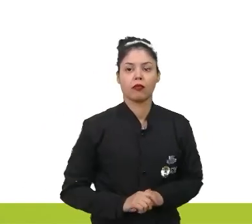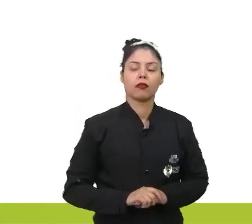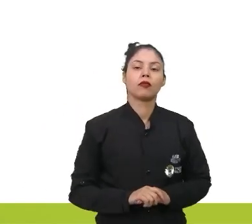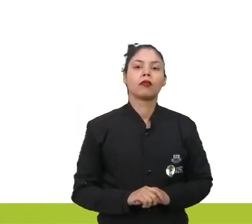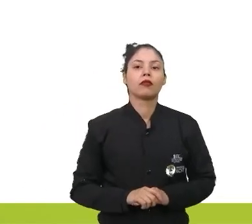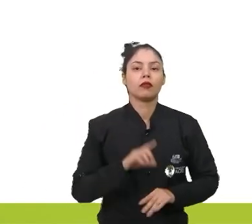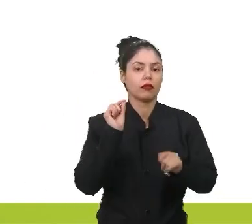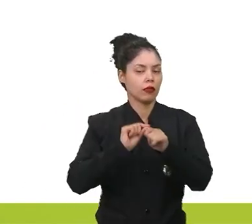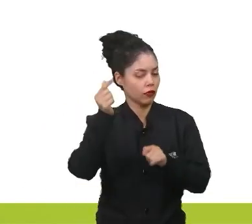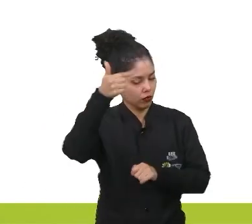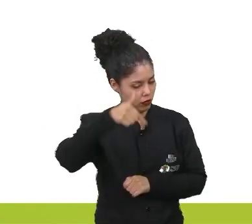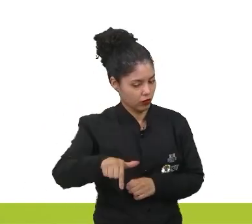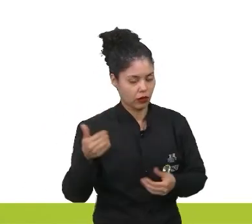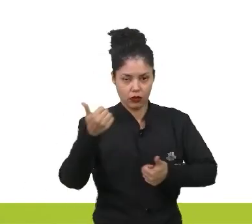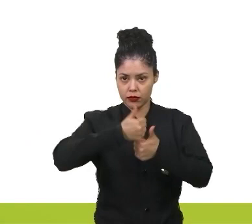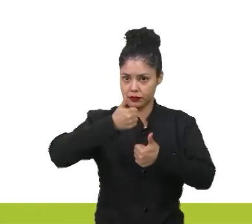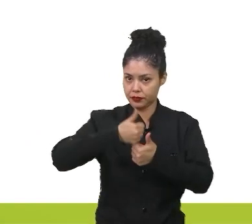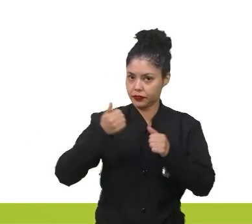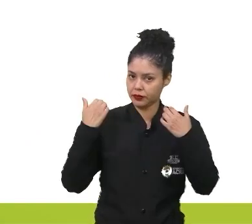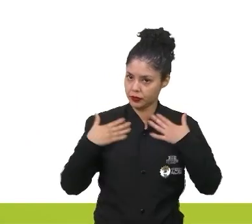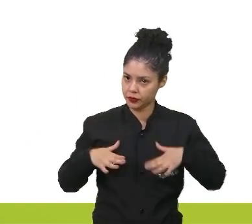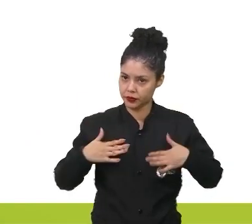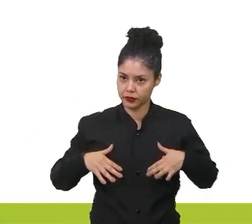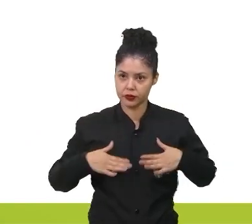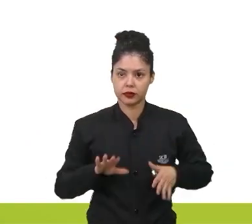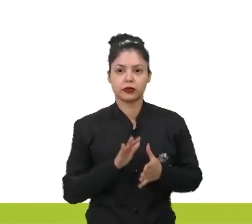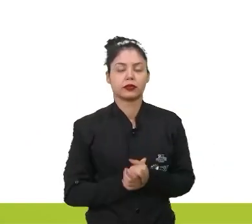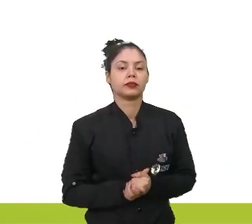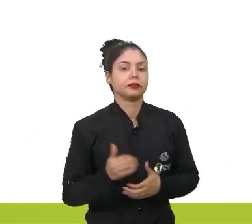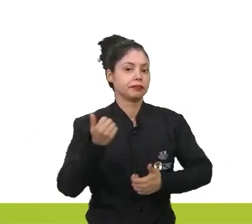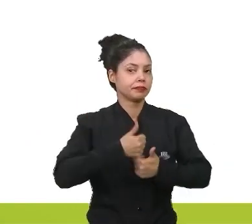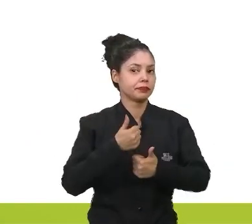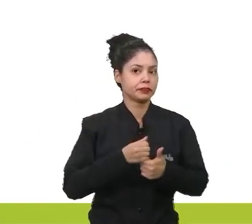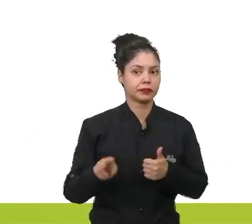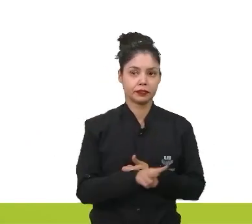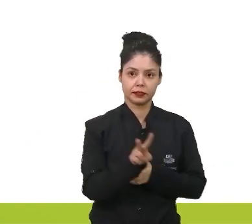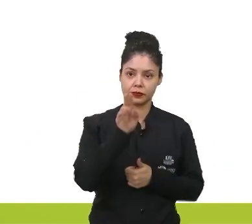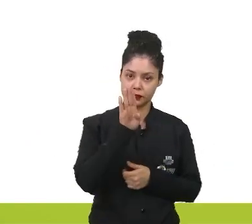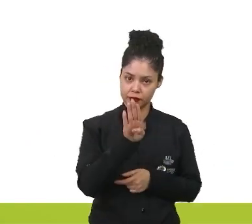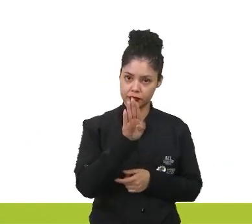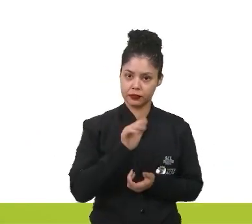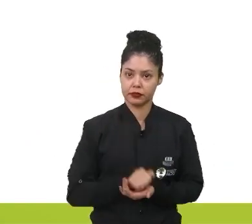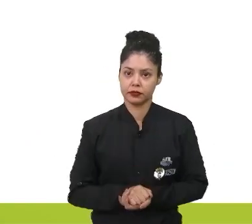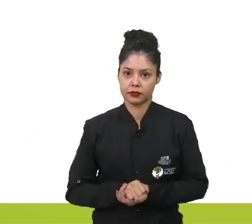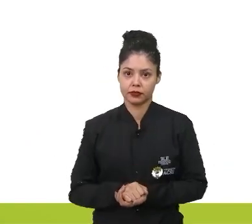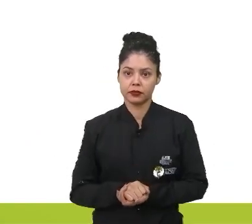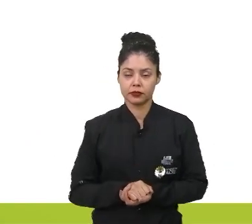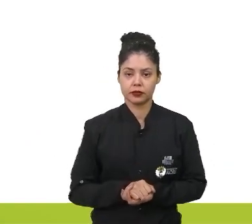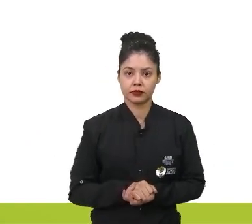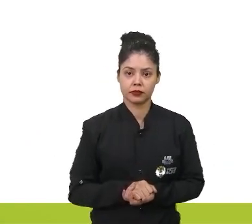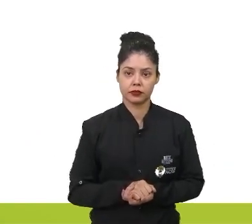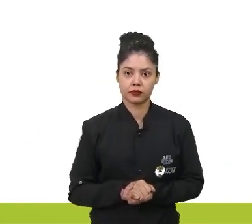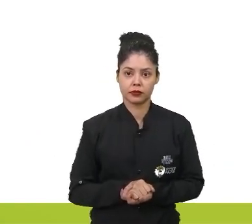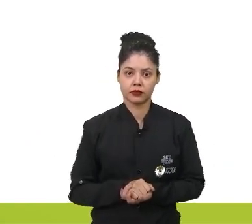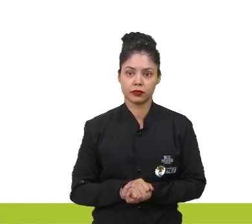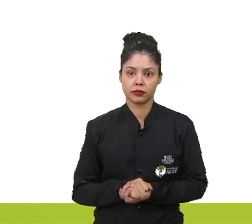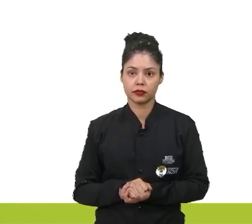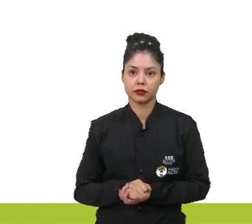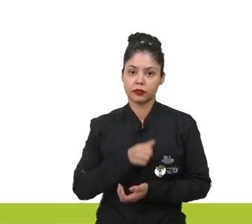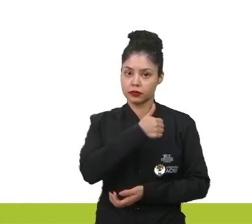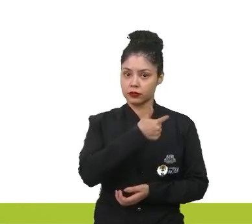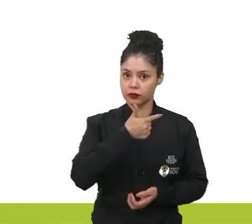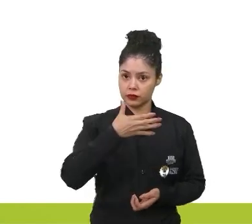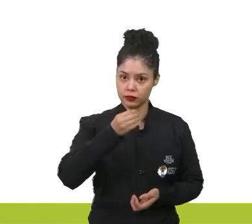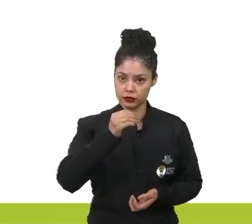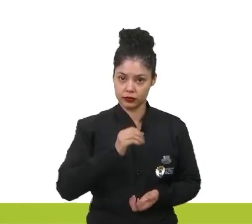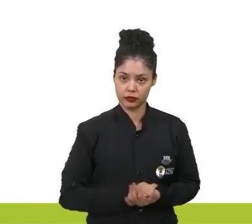fórmula e faz essa substituição de forma mais tranquila, né? Você vai substituir aqui o valor de B, ok? O valor de B vale